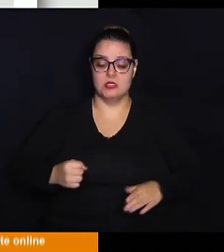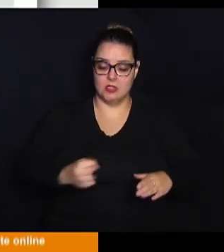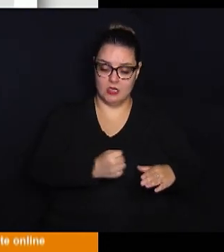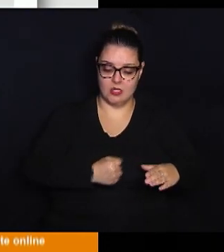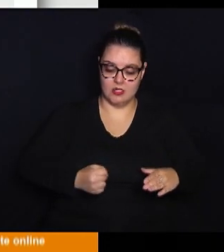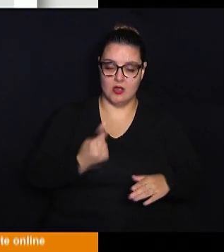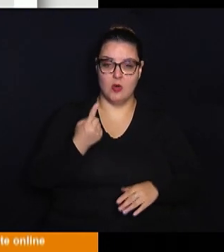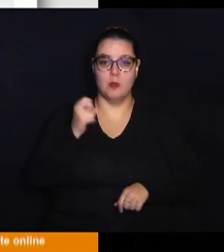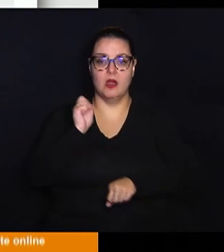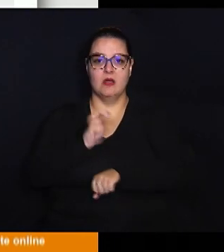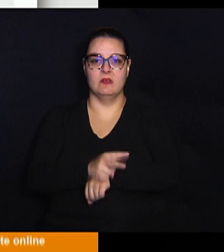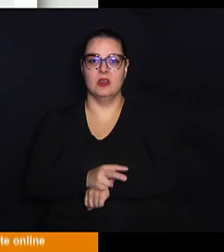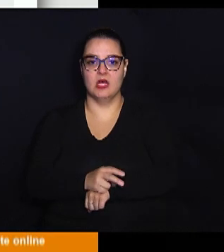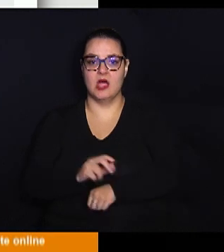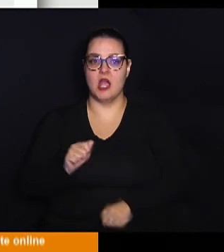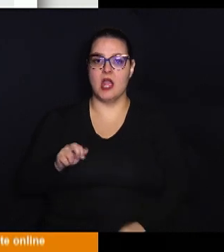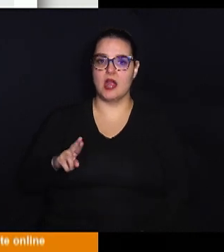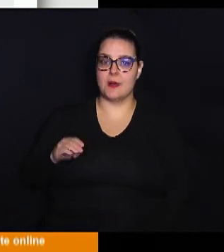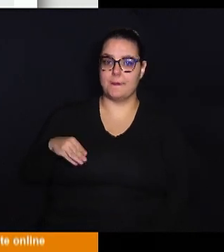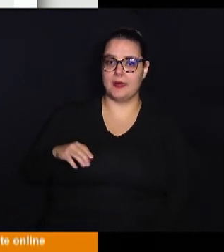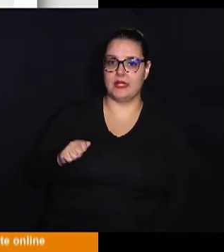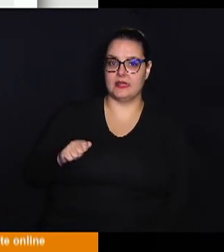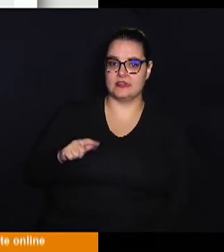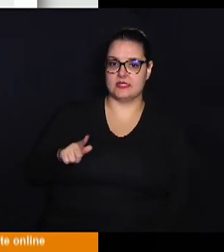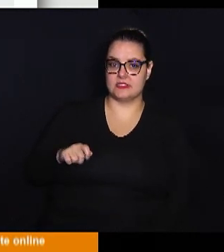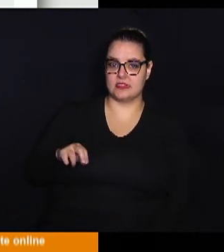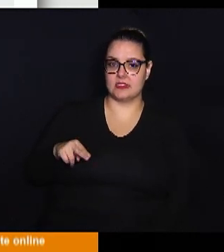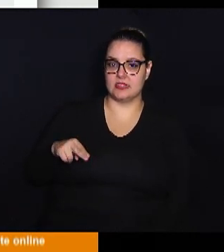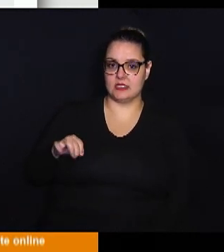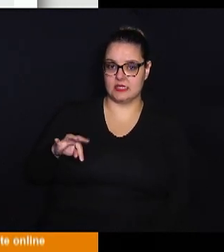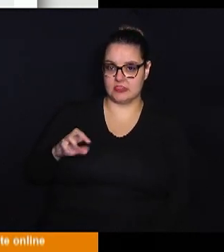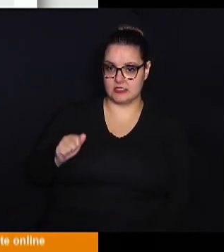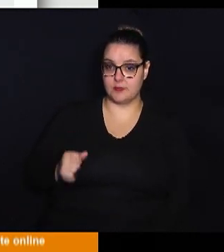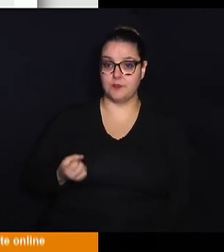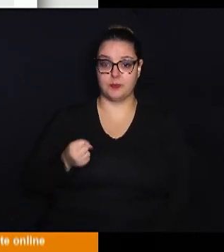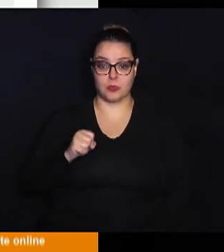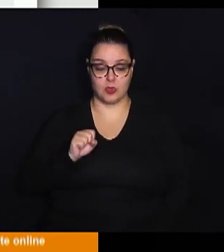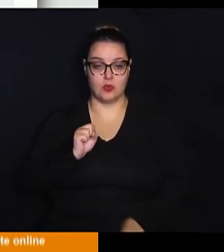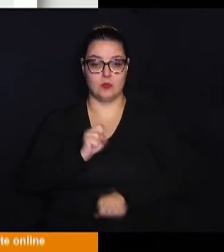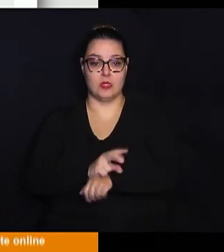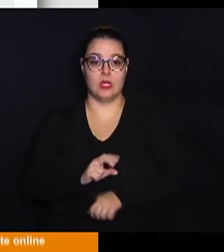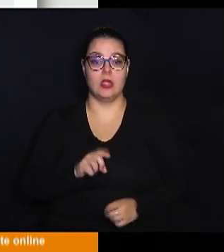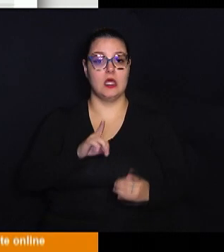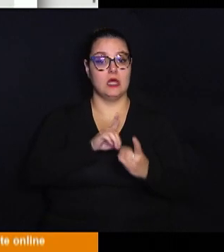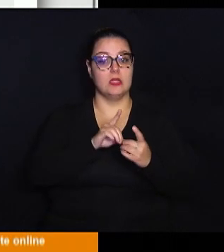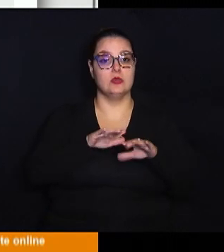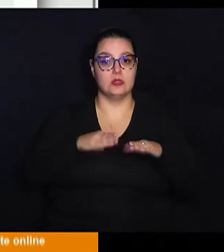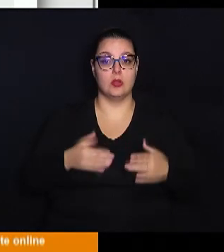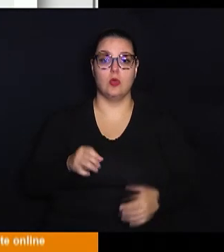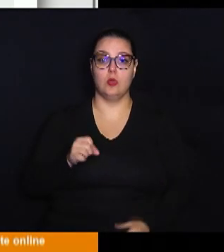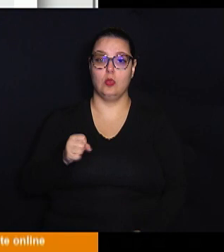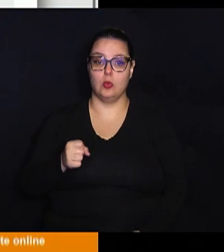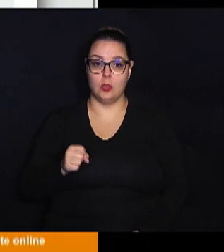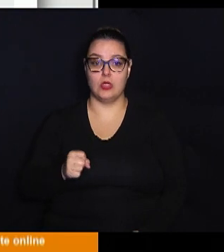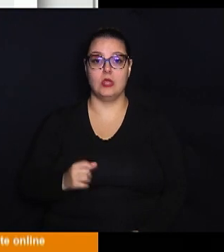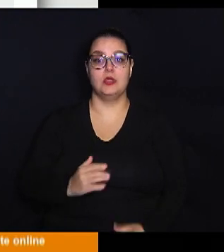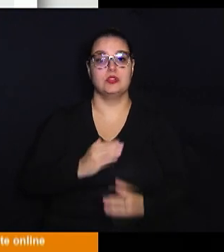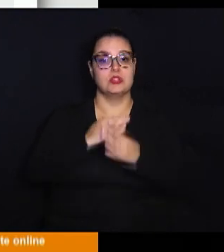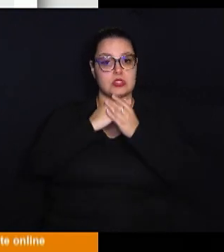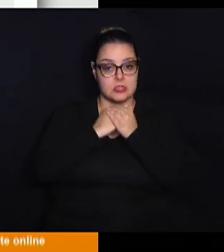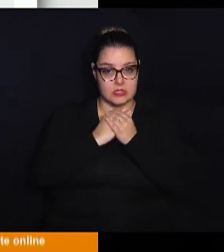vaga armazenista temos oito vagas atendente de balconista oito vagas também de